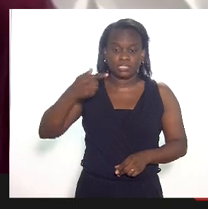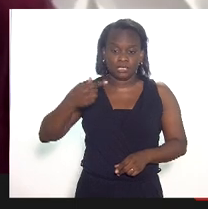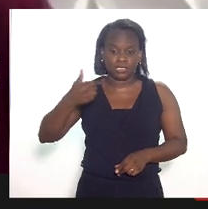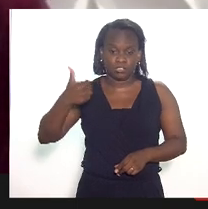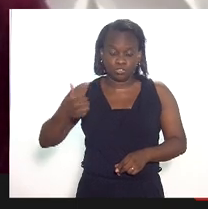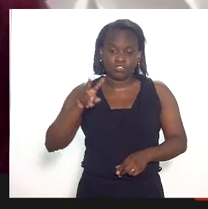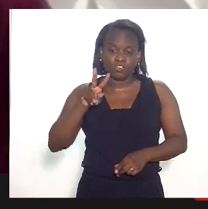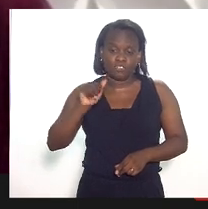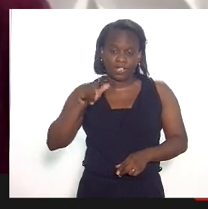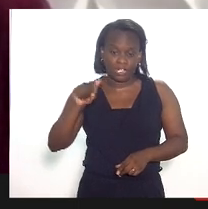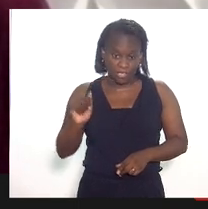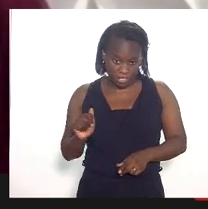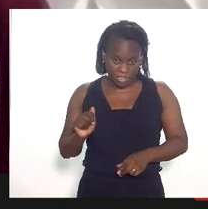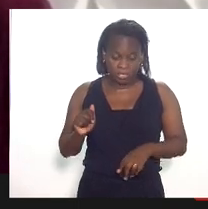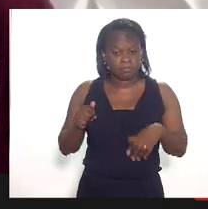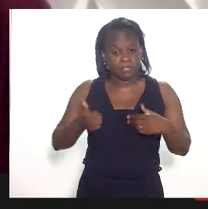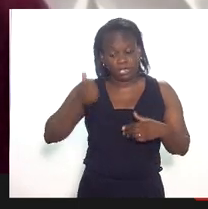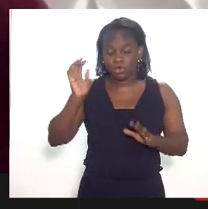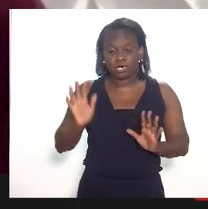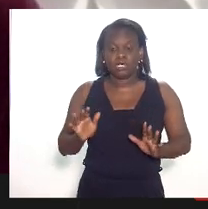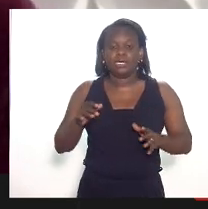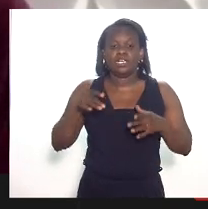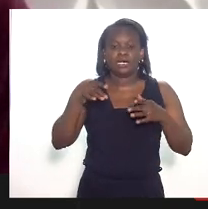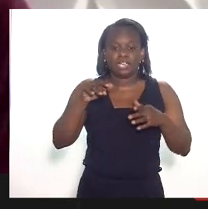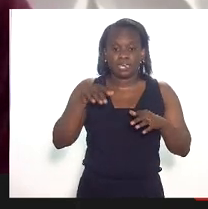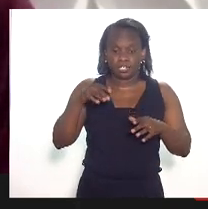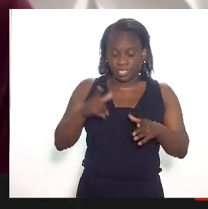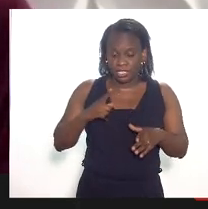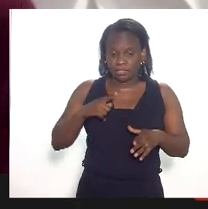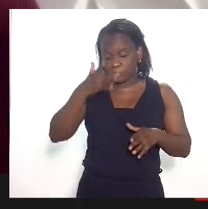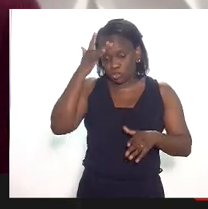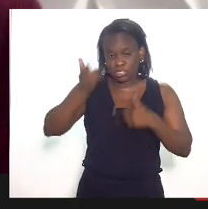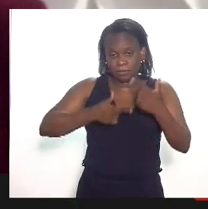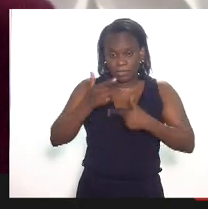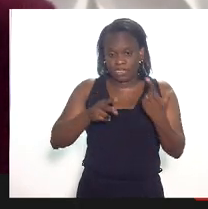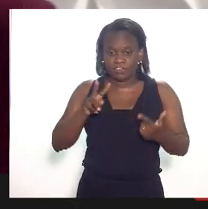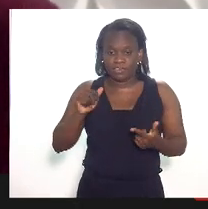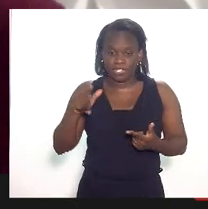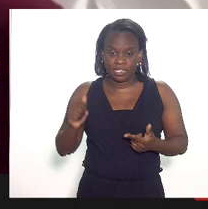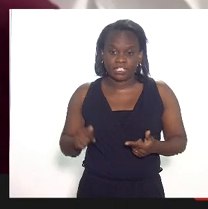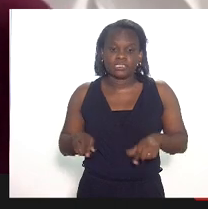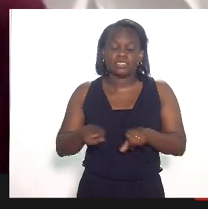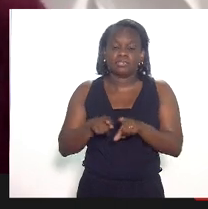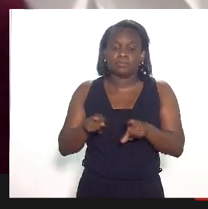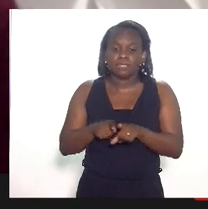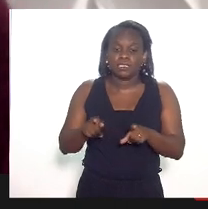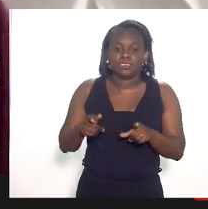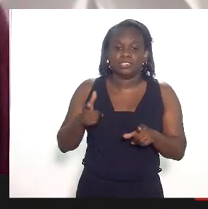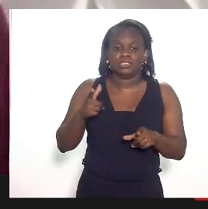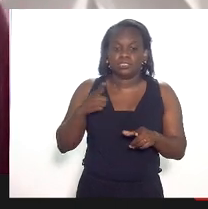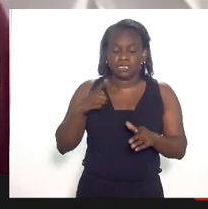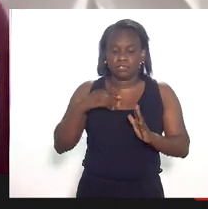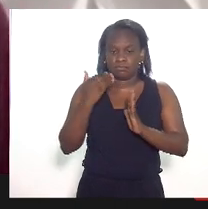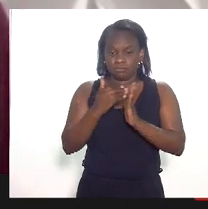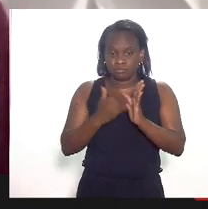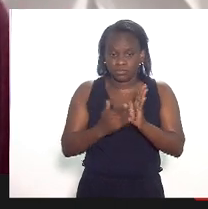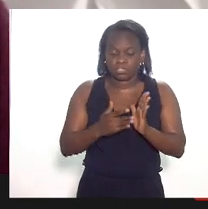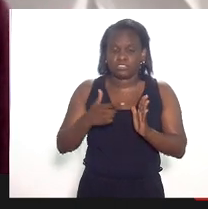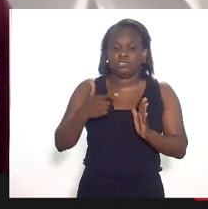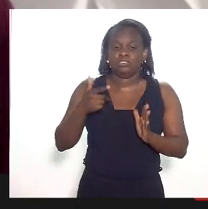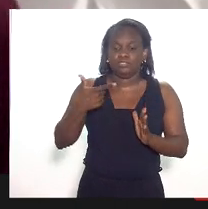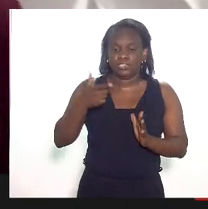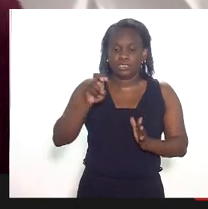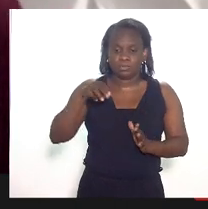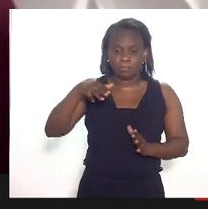14.571 vagas, melhor dizendo, cargos vagos. E uma portaria interministerial de 25 de maio